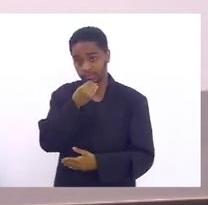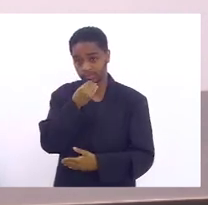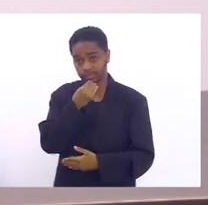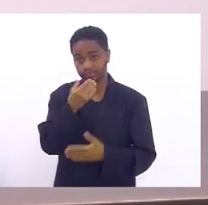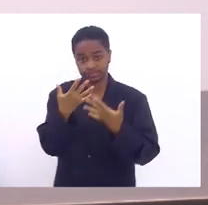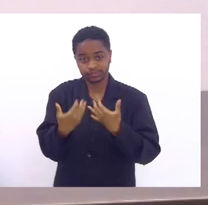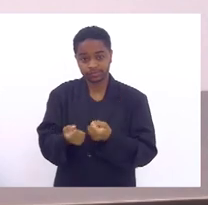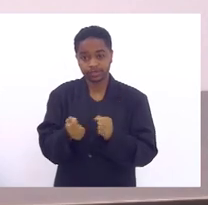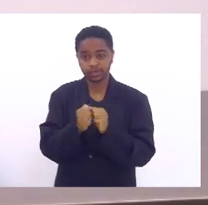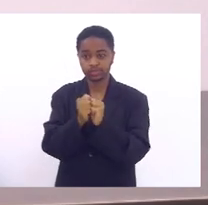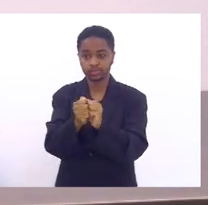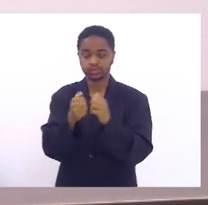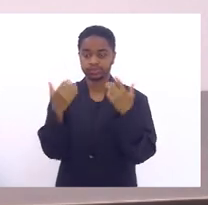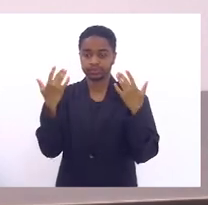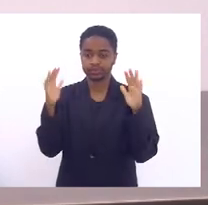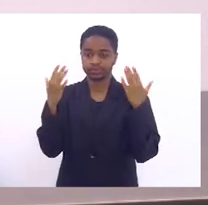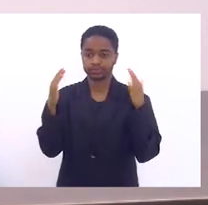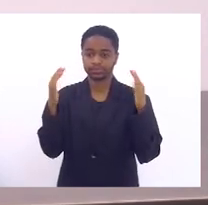vamos